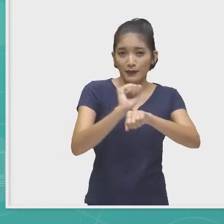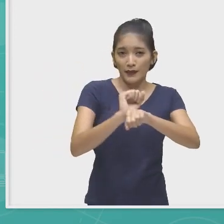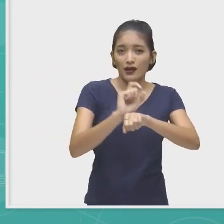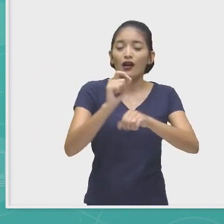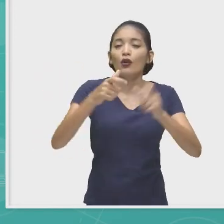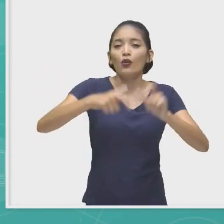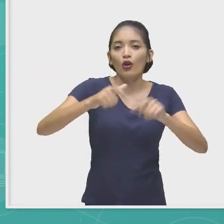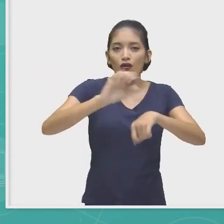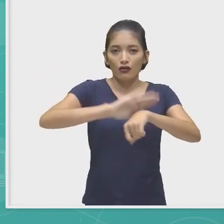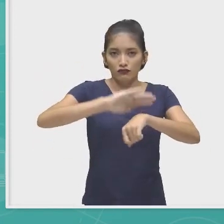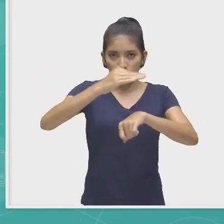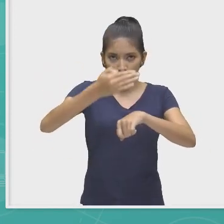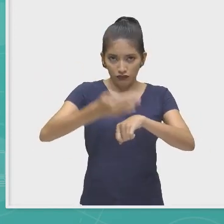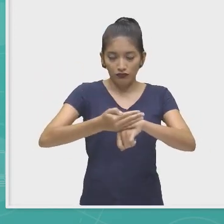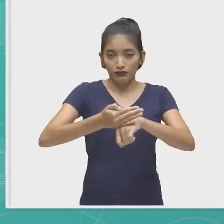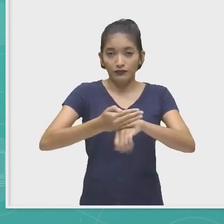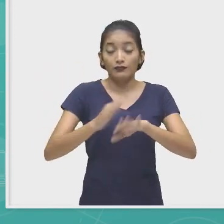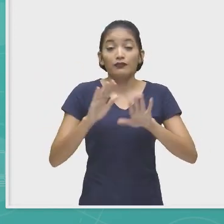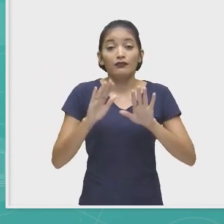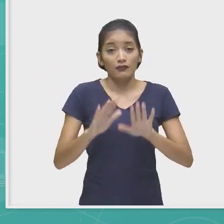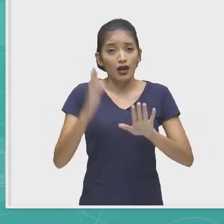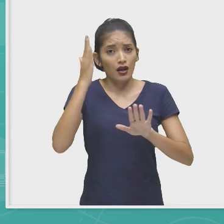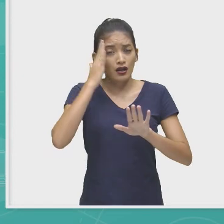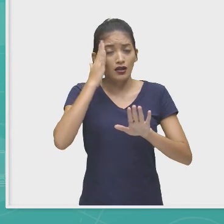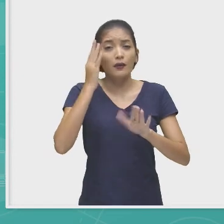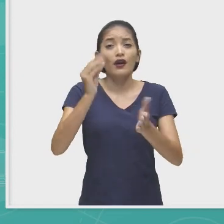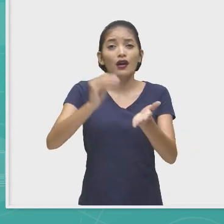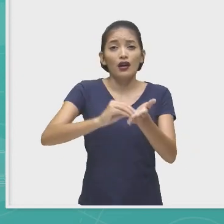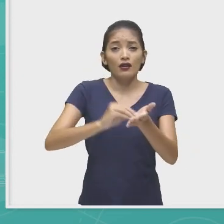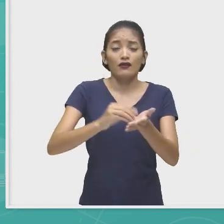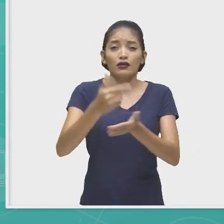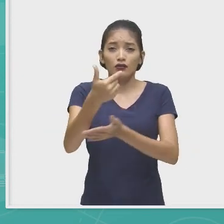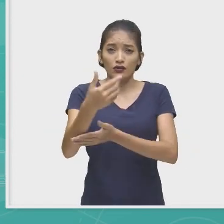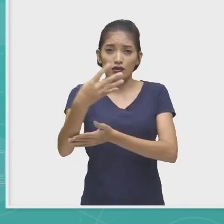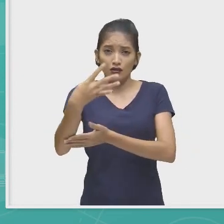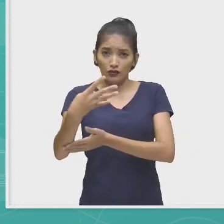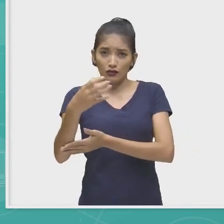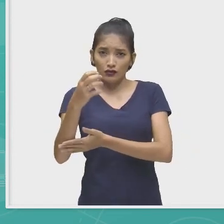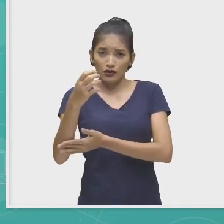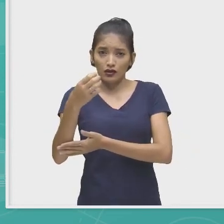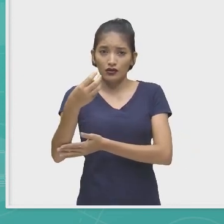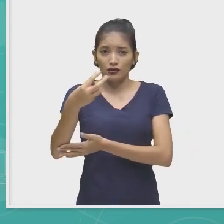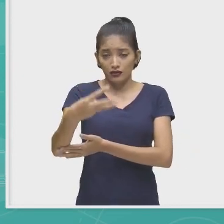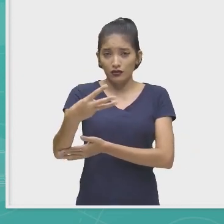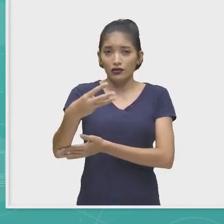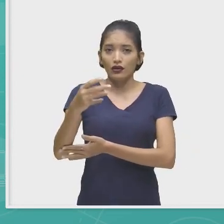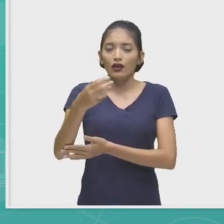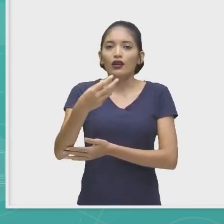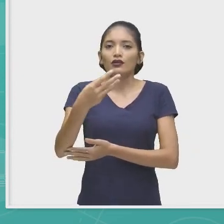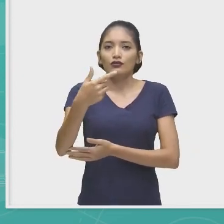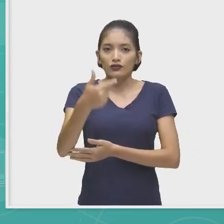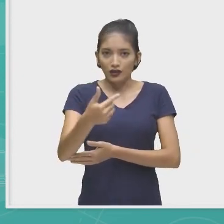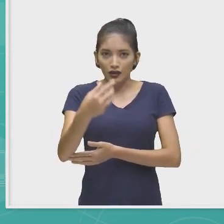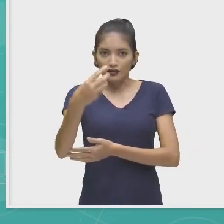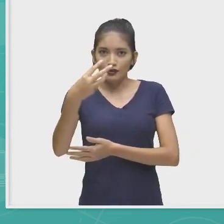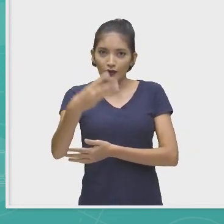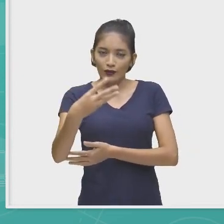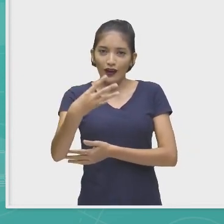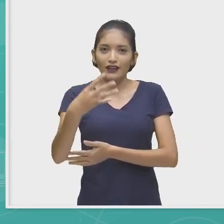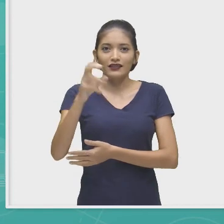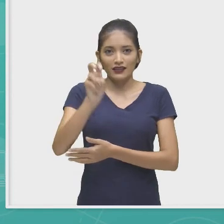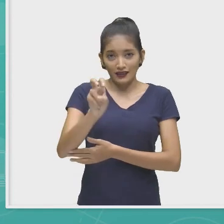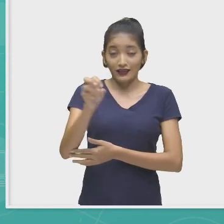Itacoatiara. Sabendo que ainda faltam 243 quilômetros para chegar em Parintins,